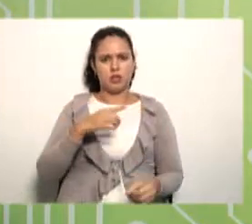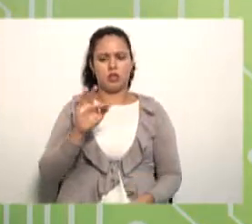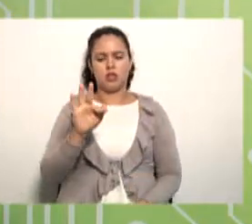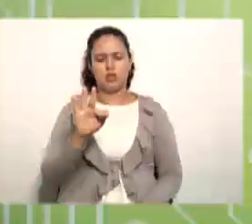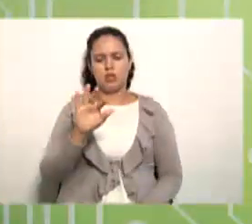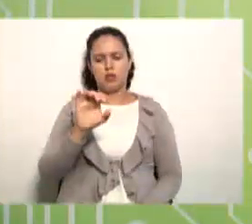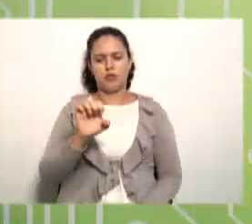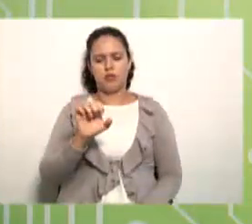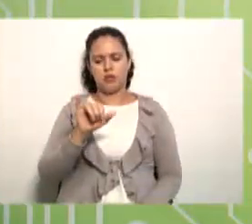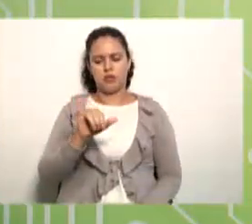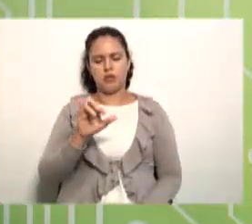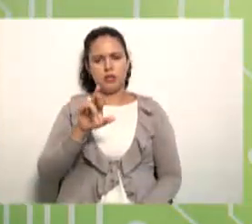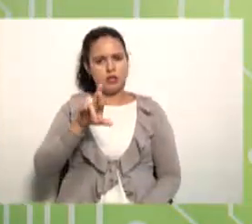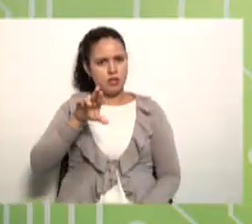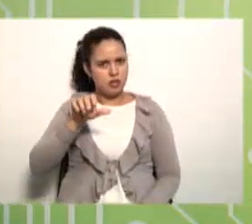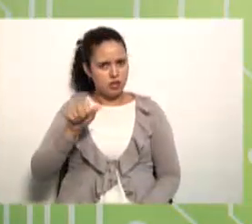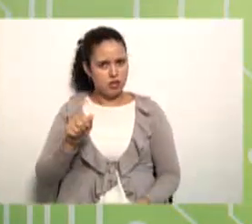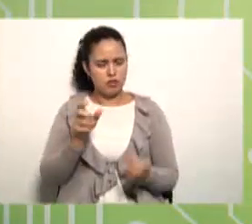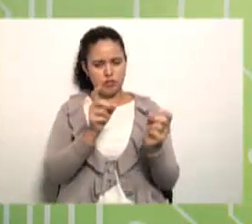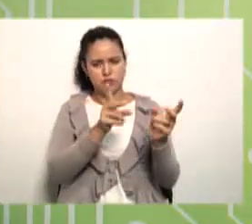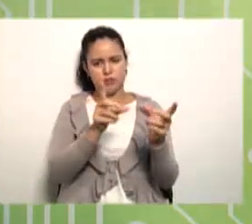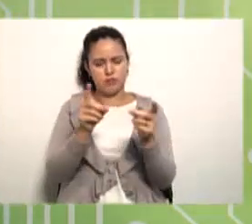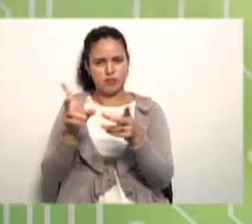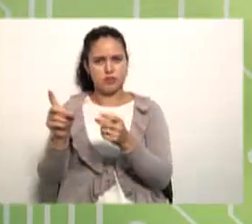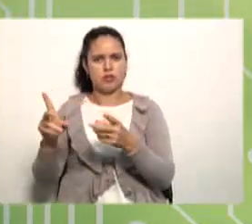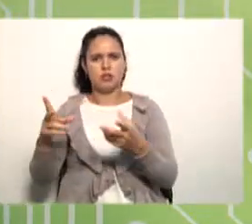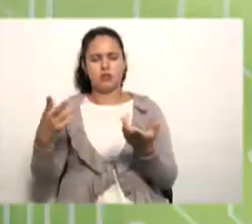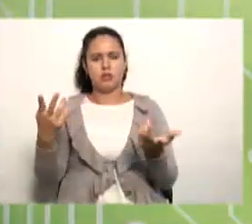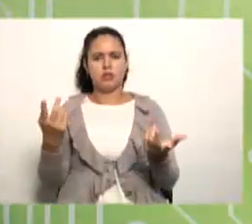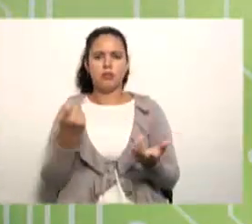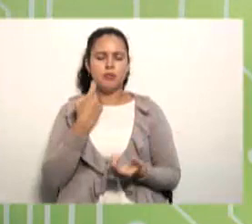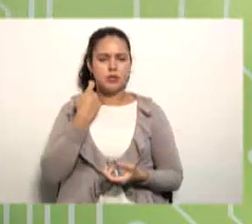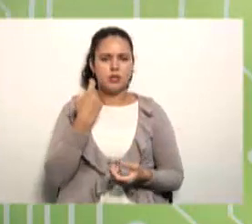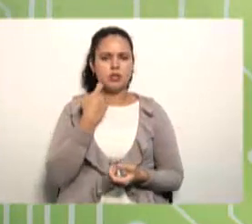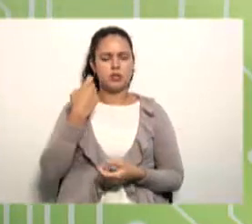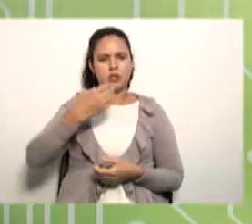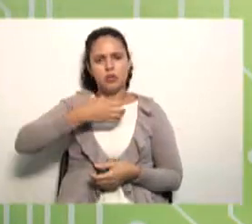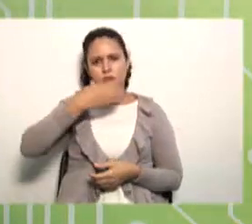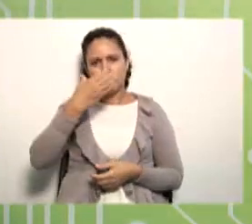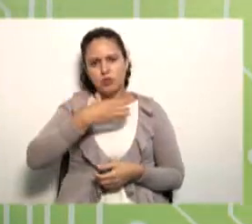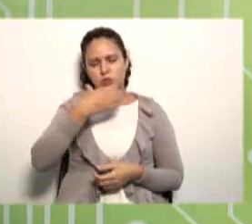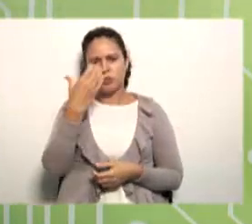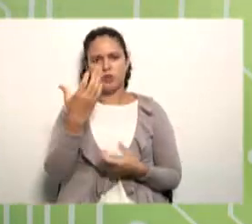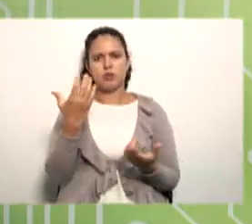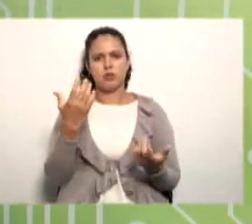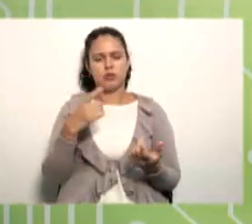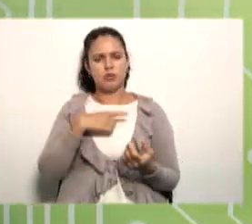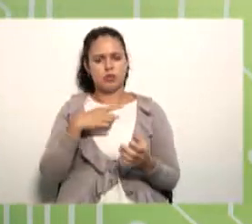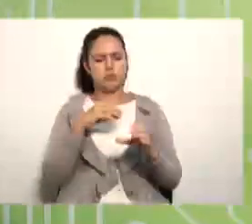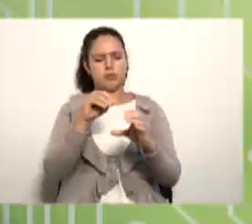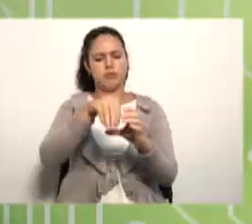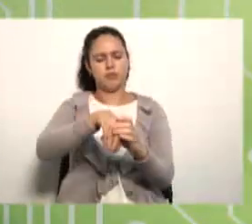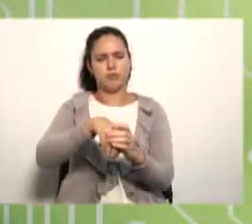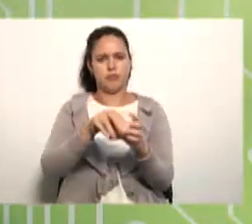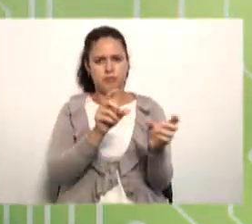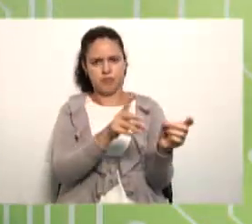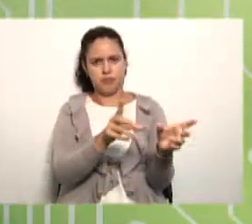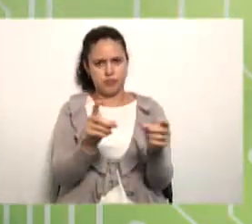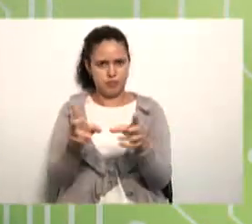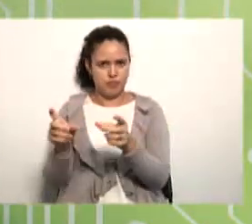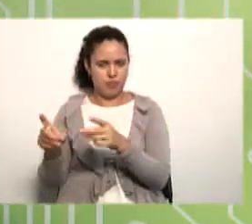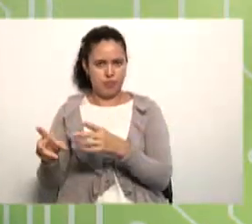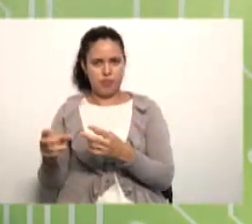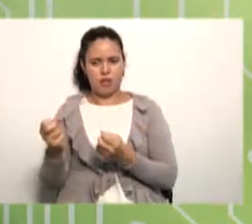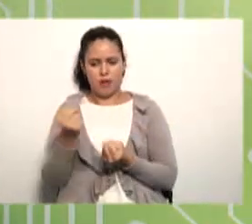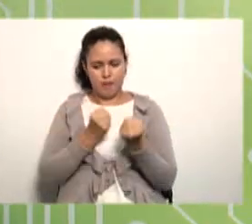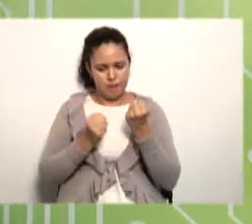verduras, frutas, né? Nessas feiras a gente tem, assim, muitos vendedores, muitos compradores. Não existe assim uma concentração de poder